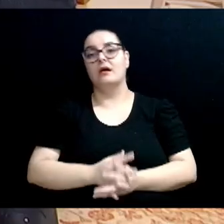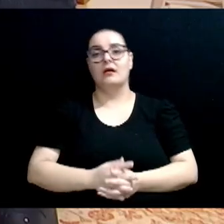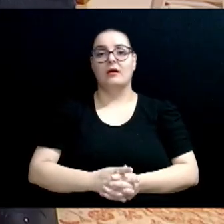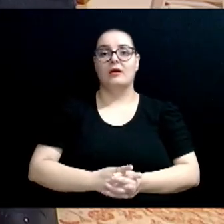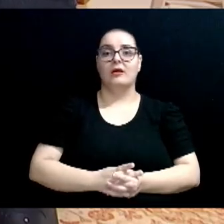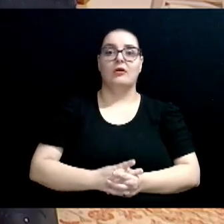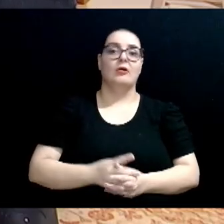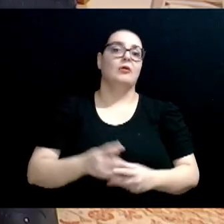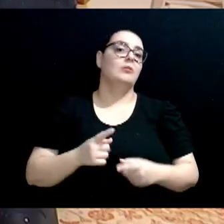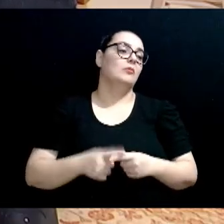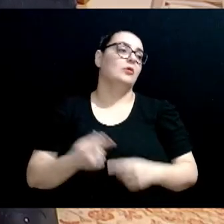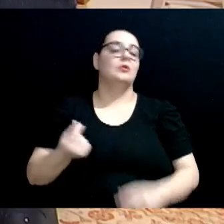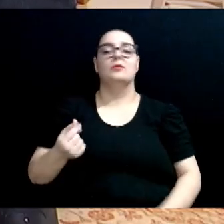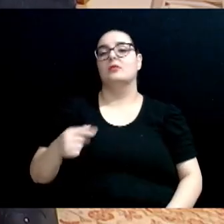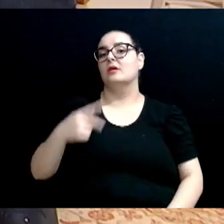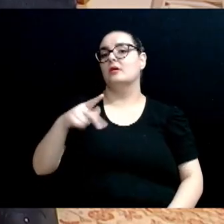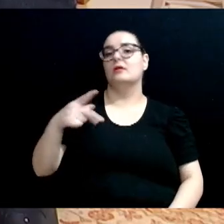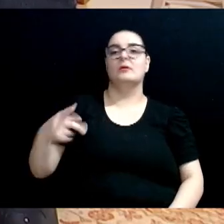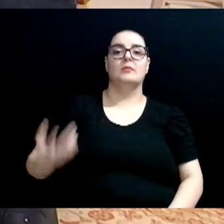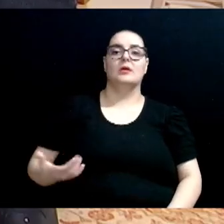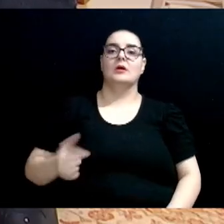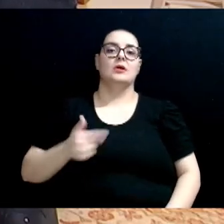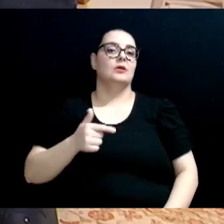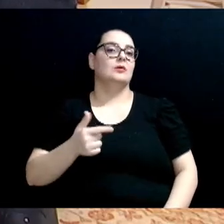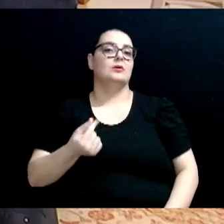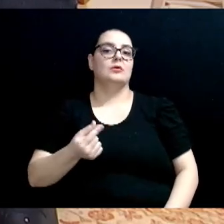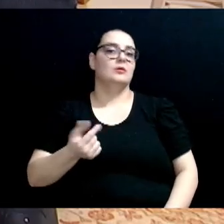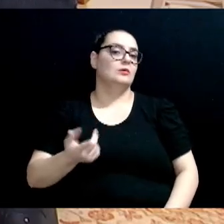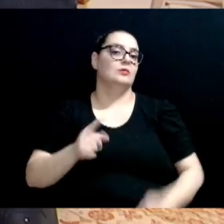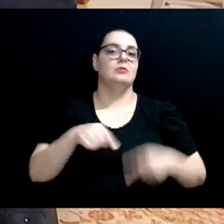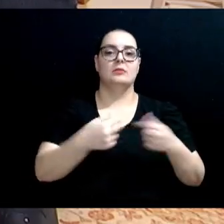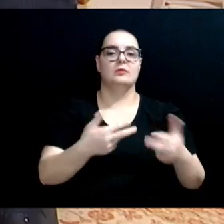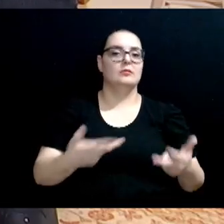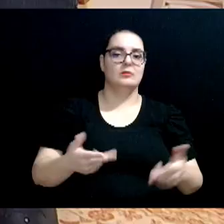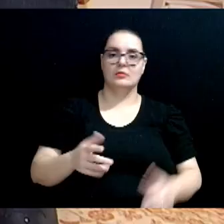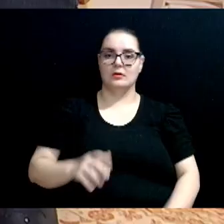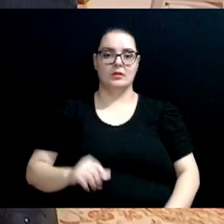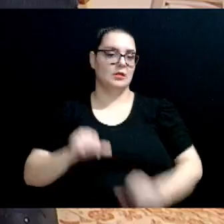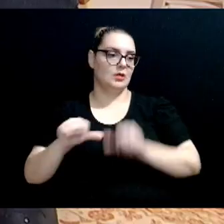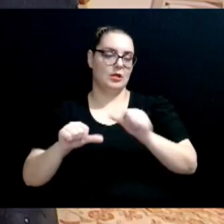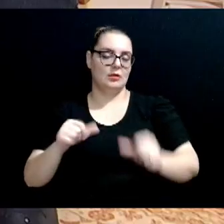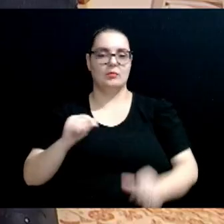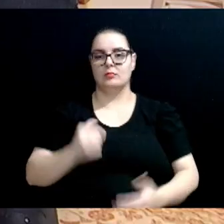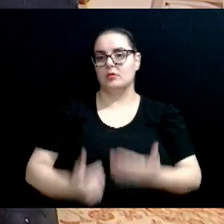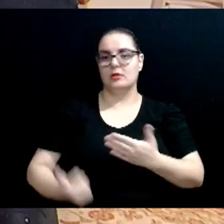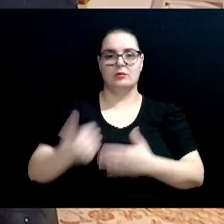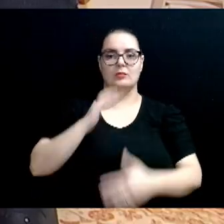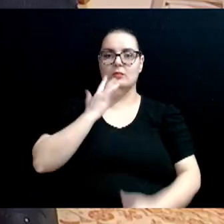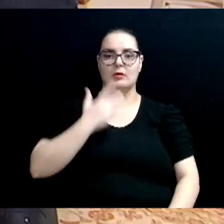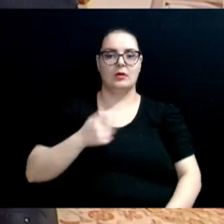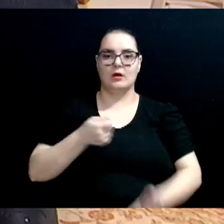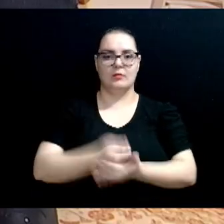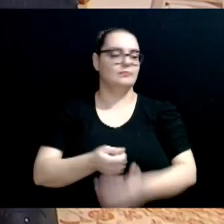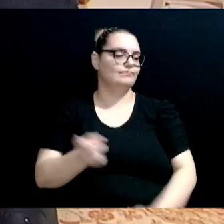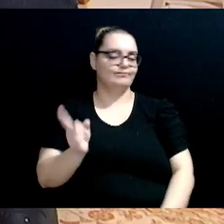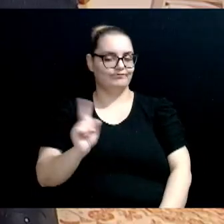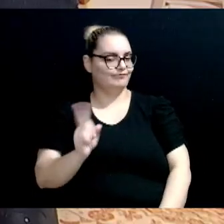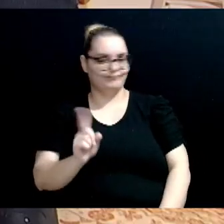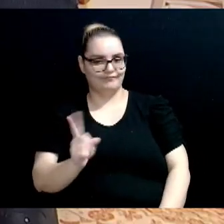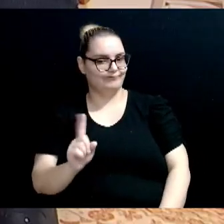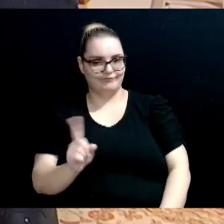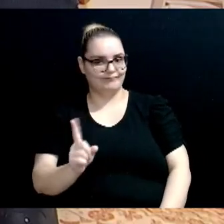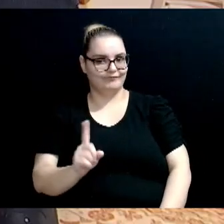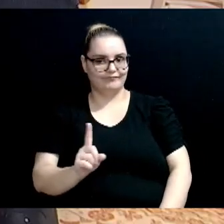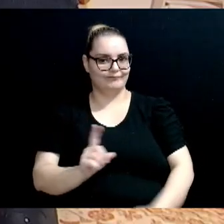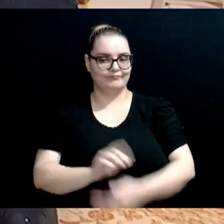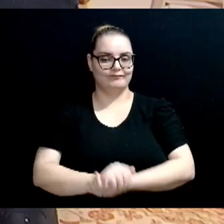dinheiro agora é para eles, então eu não tenho dinheiro mais para aquela outra coisa, então eu mudei de prioridade à força. Não.